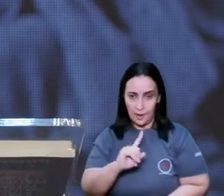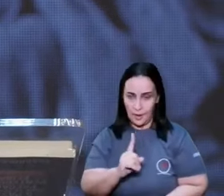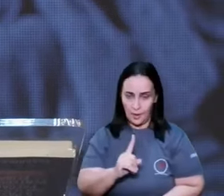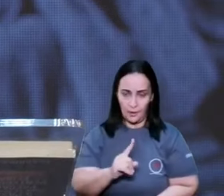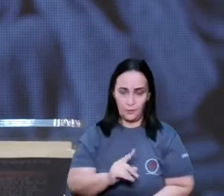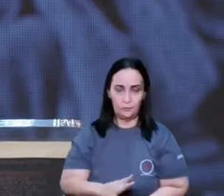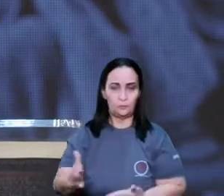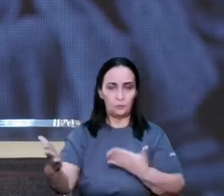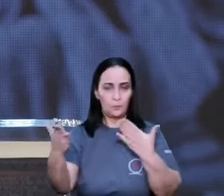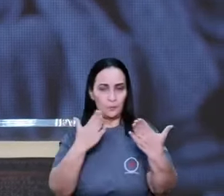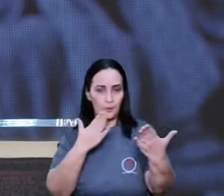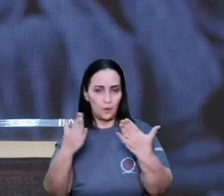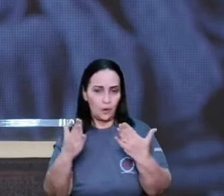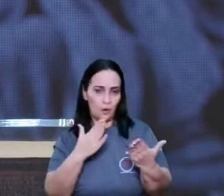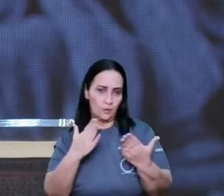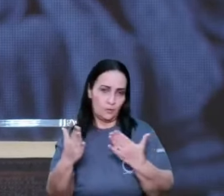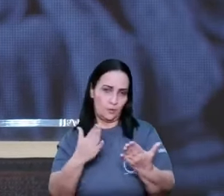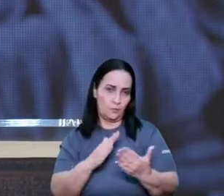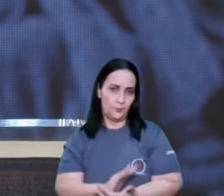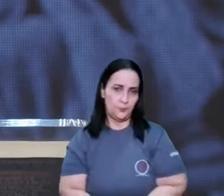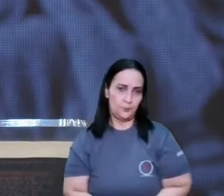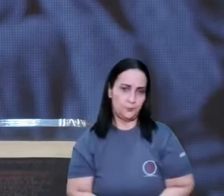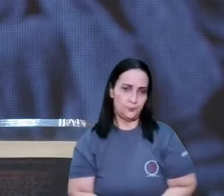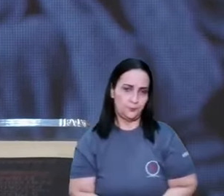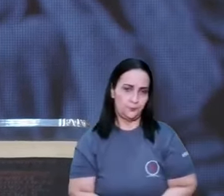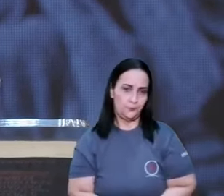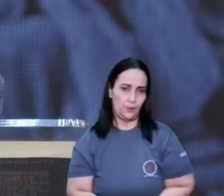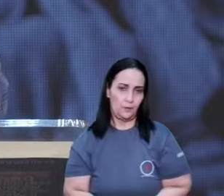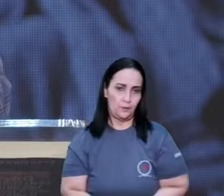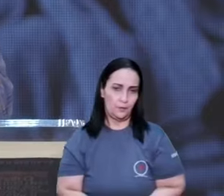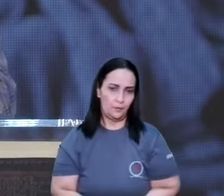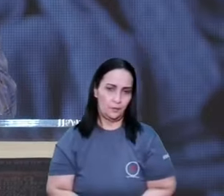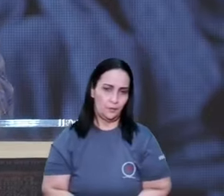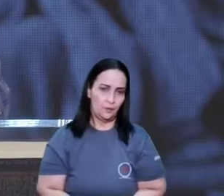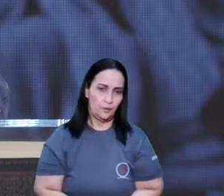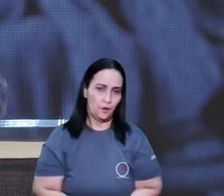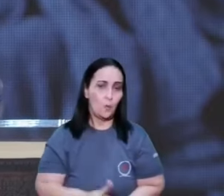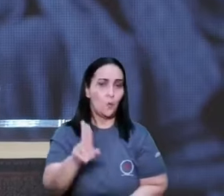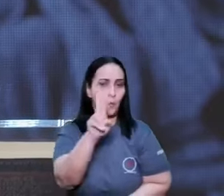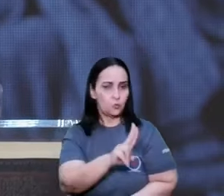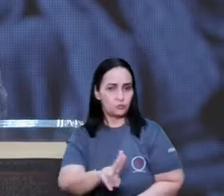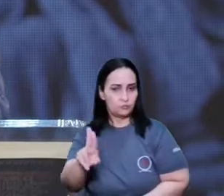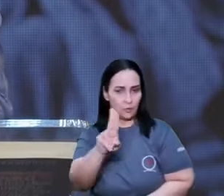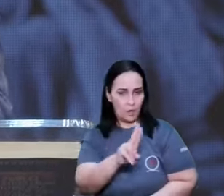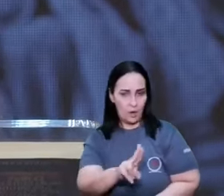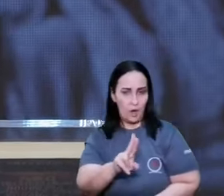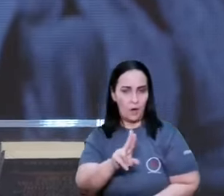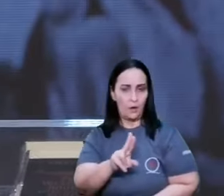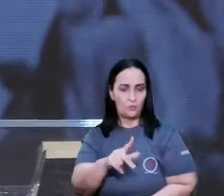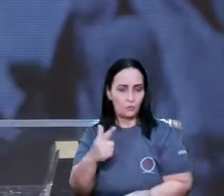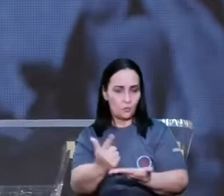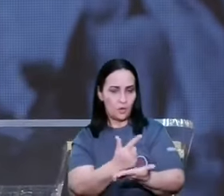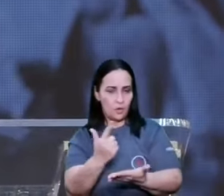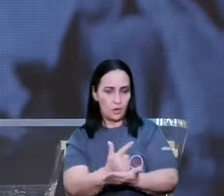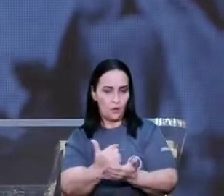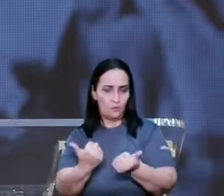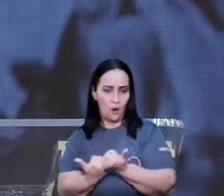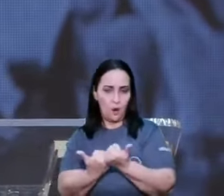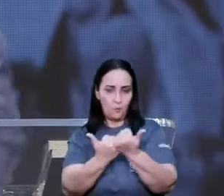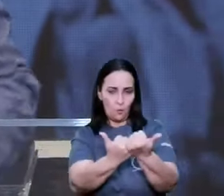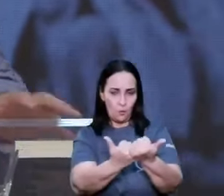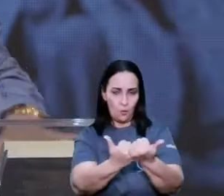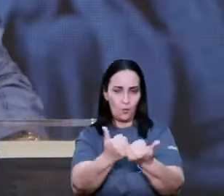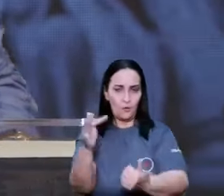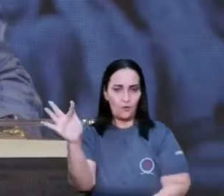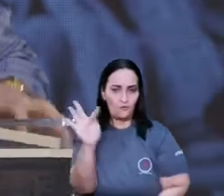Psicologia é uma abordagem psicológica e teológica estão sendo utilizados como livro de apoio outro